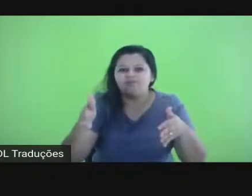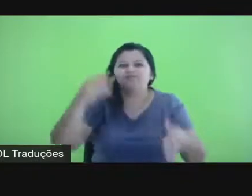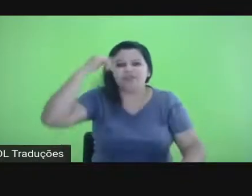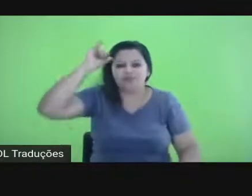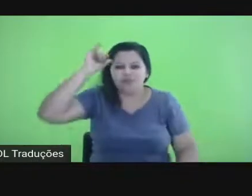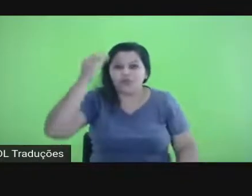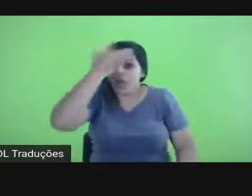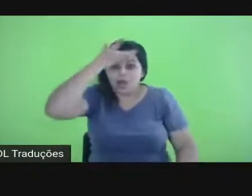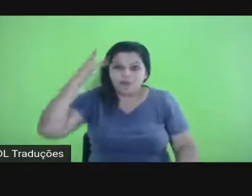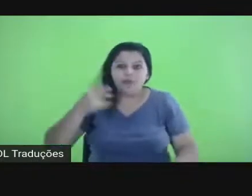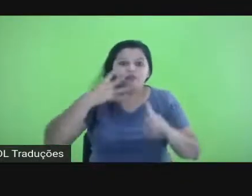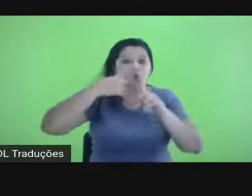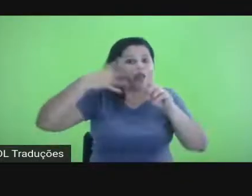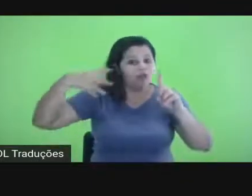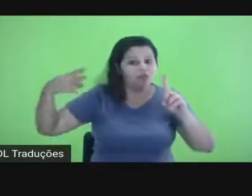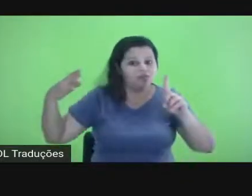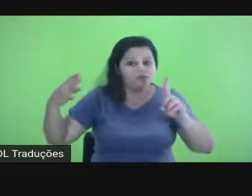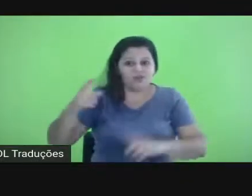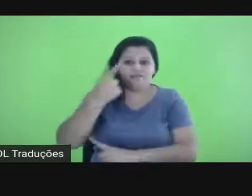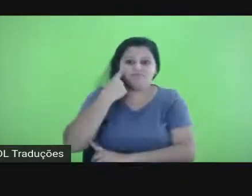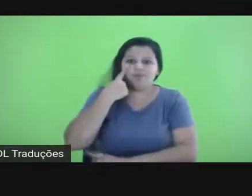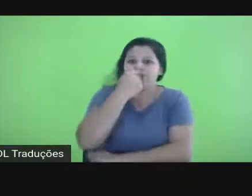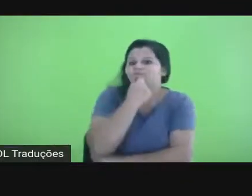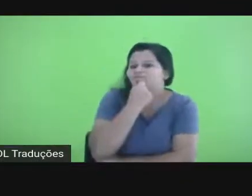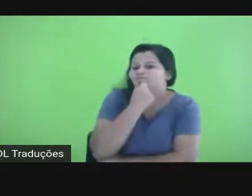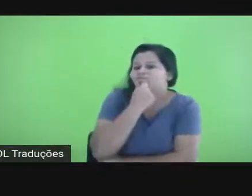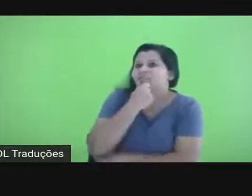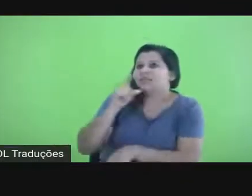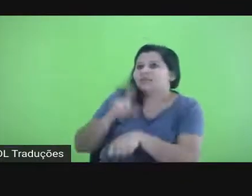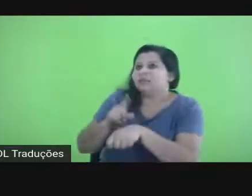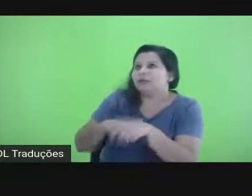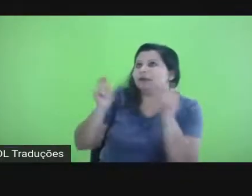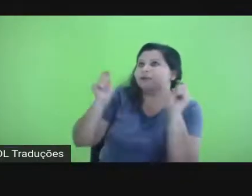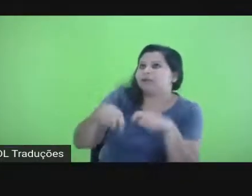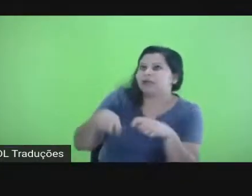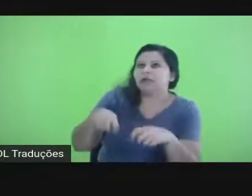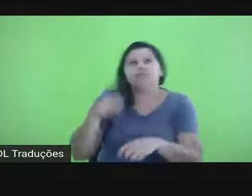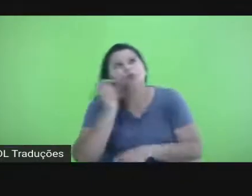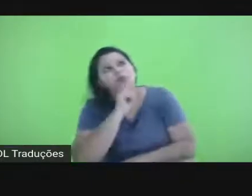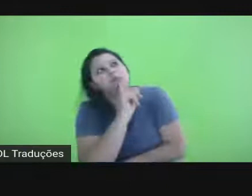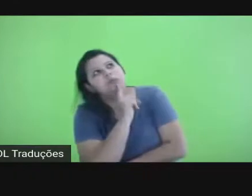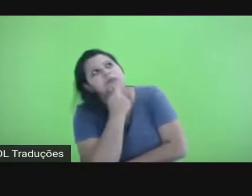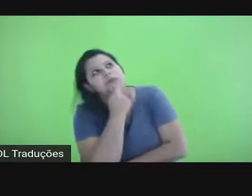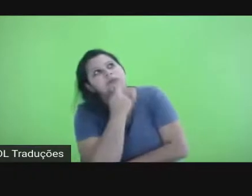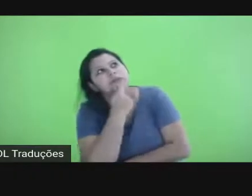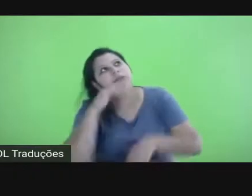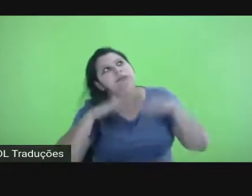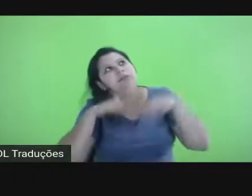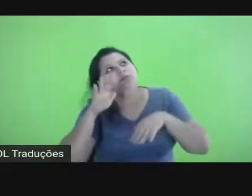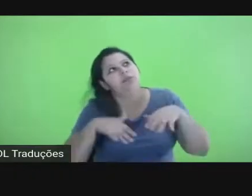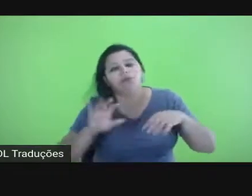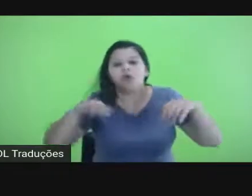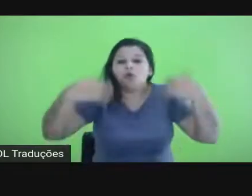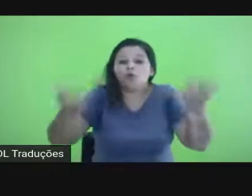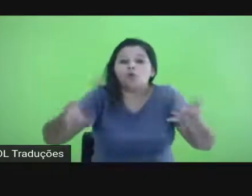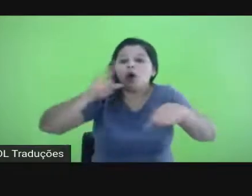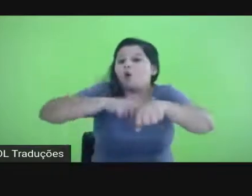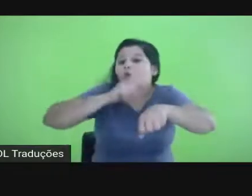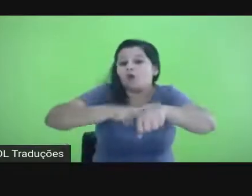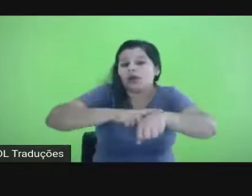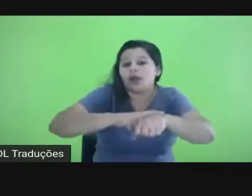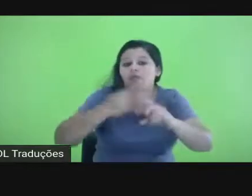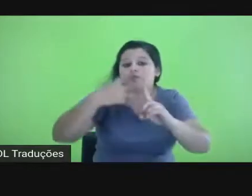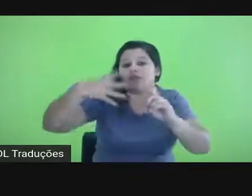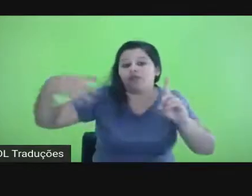LGBT, além de vai escolher o horário que vai transitar na cidade. Então, qual que é o horário do LGBT dentro da cidade? O horário do